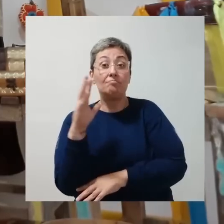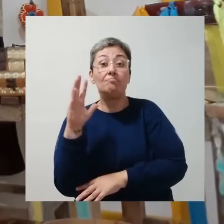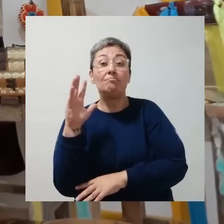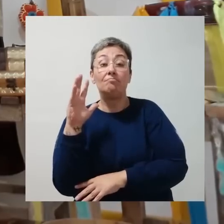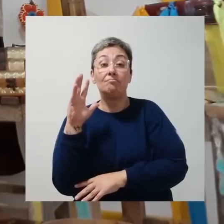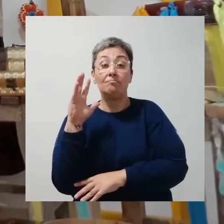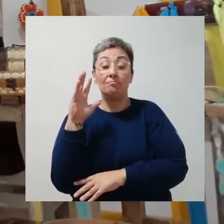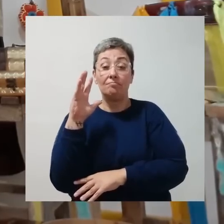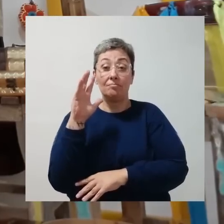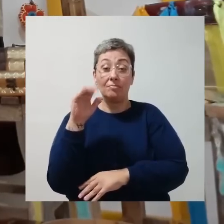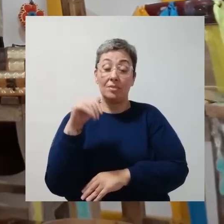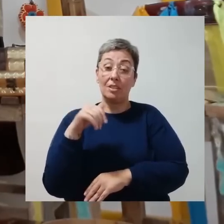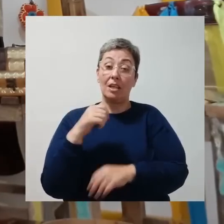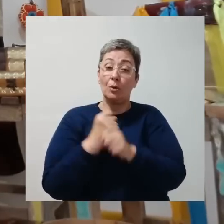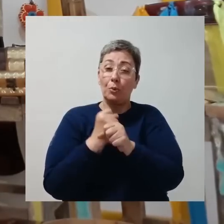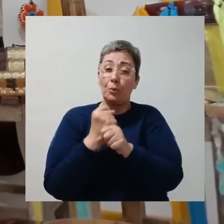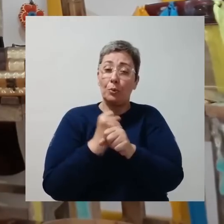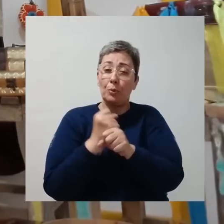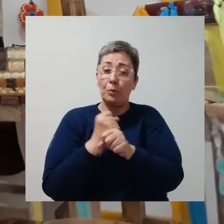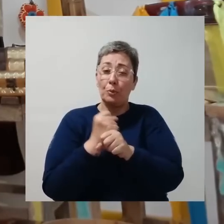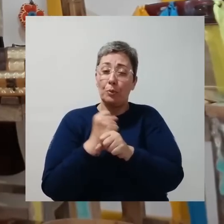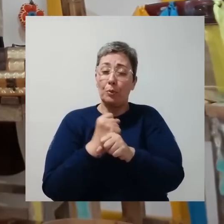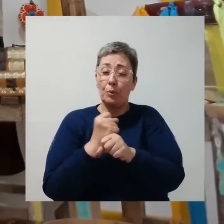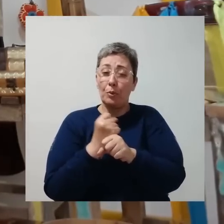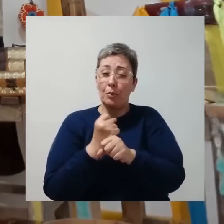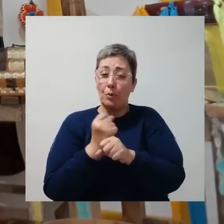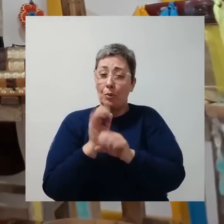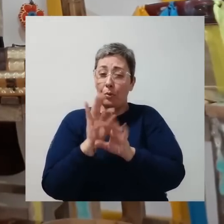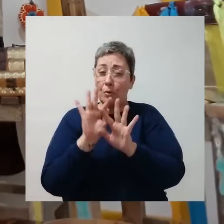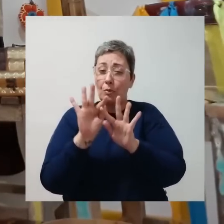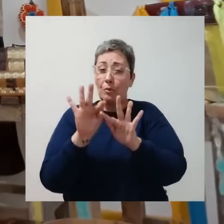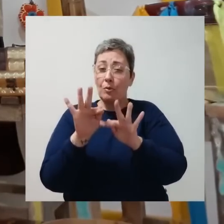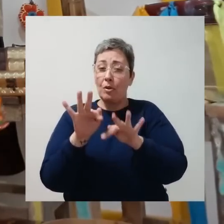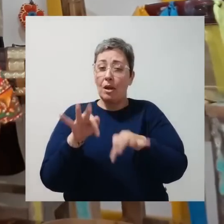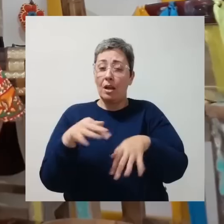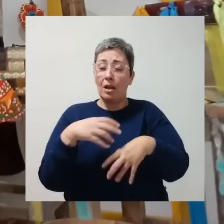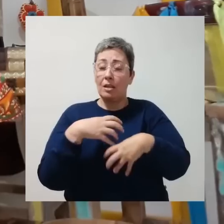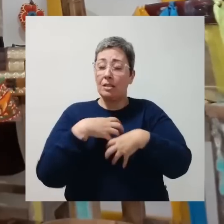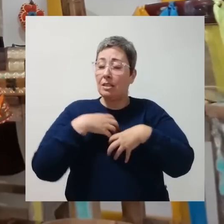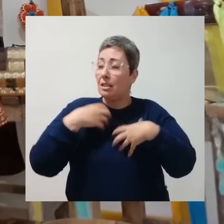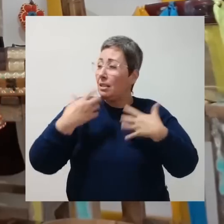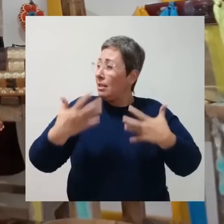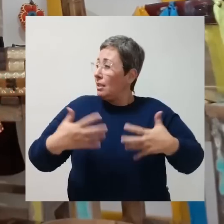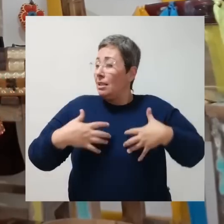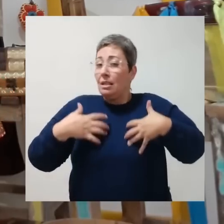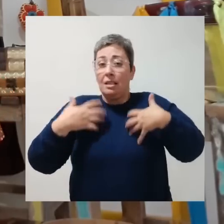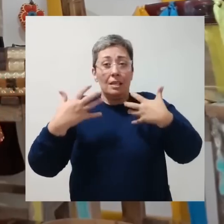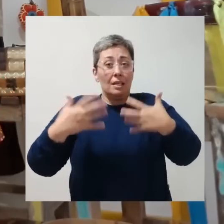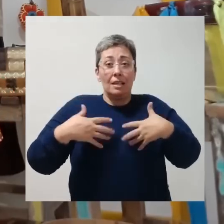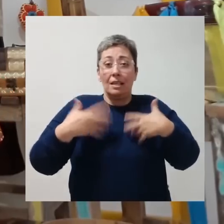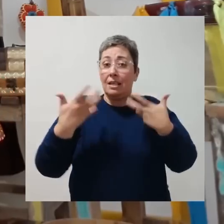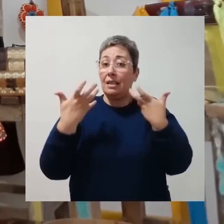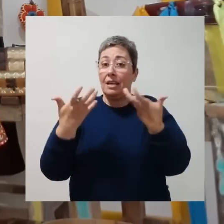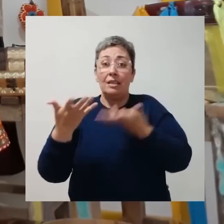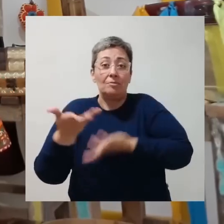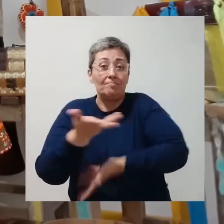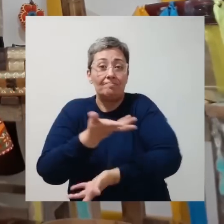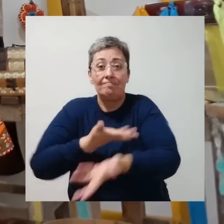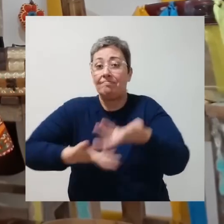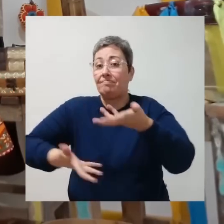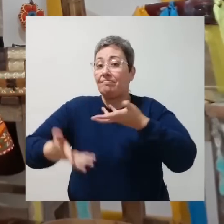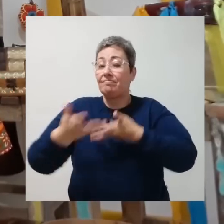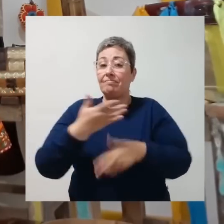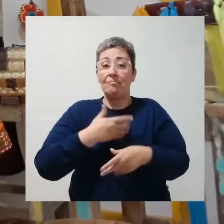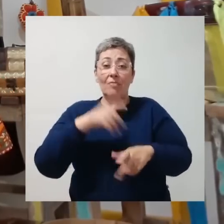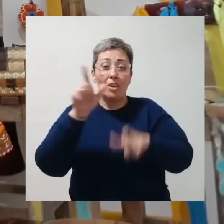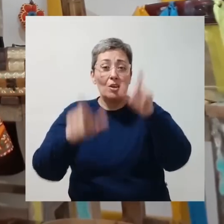natureza. Passado esse tempo, Zaratustra se sentindo transbordante porque ele queria